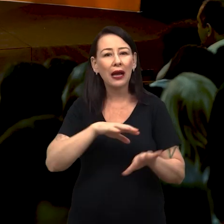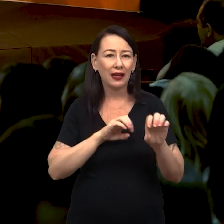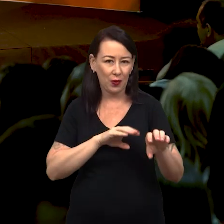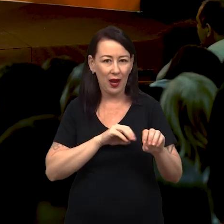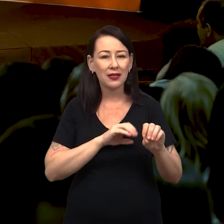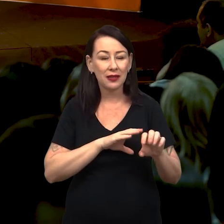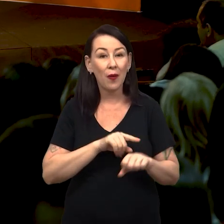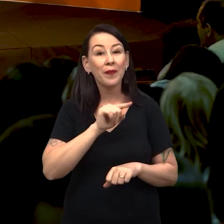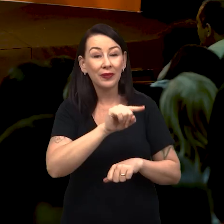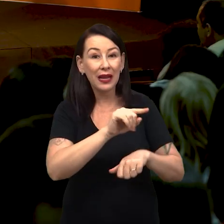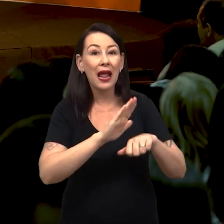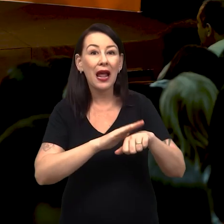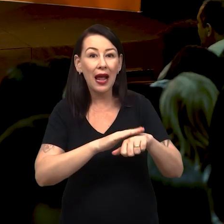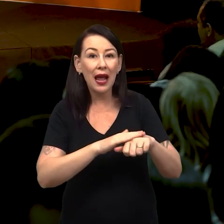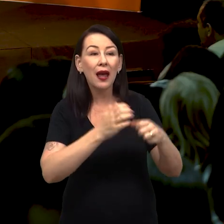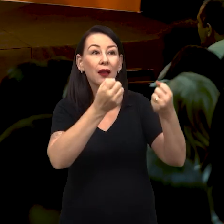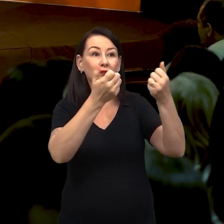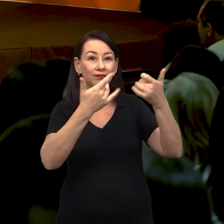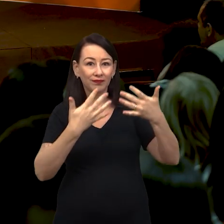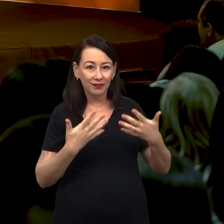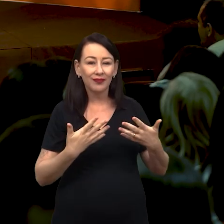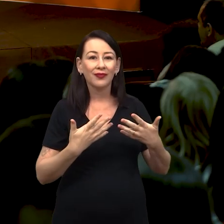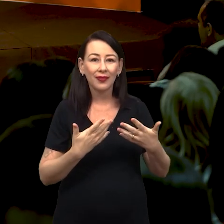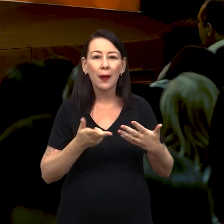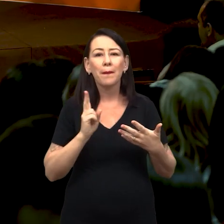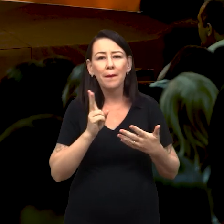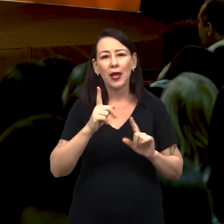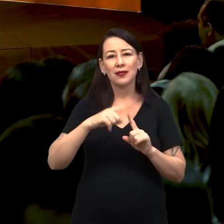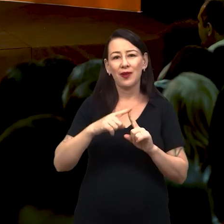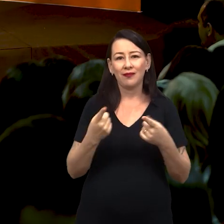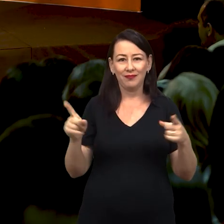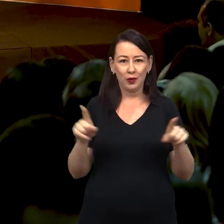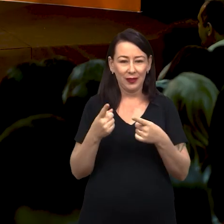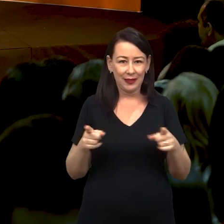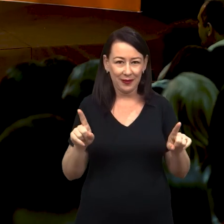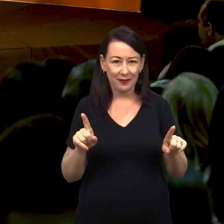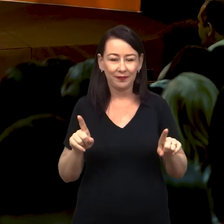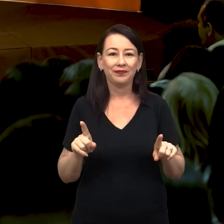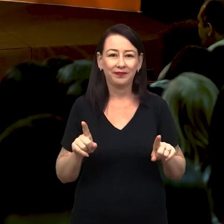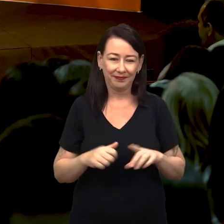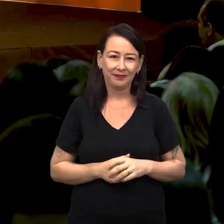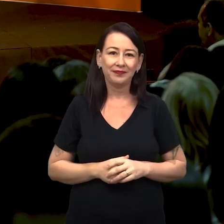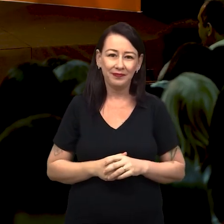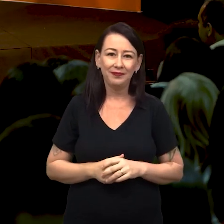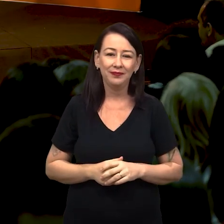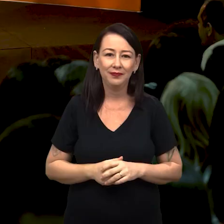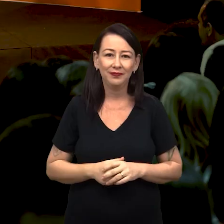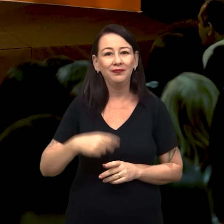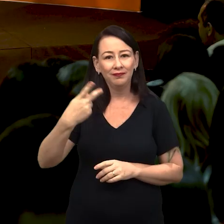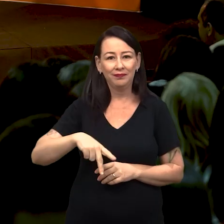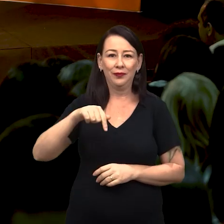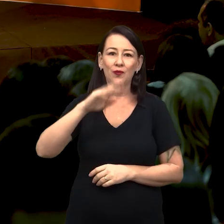Minha grande mestra, e ela me traz uma variante dessa mesma cantiga, né?